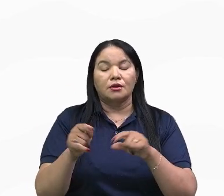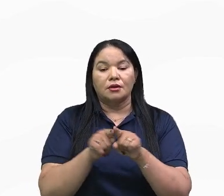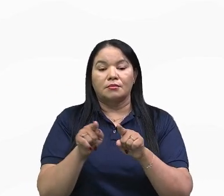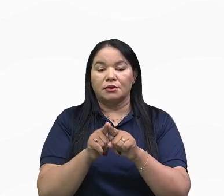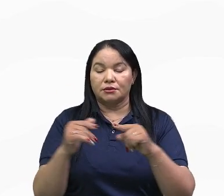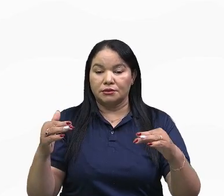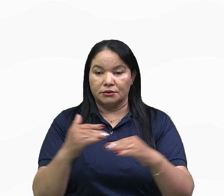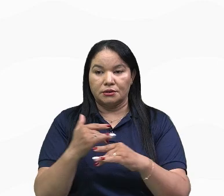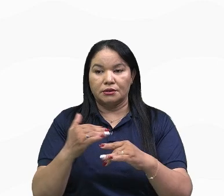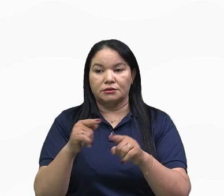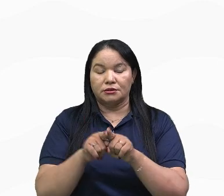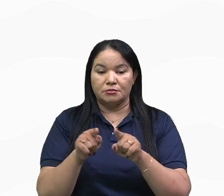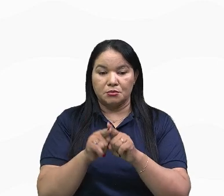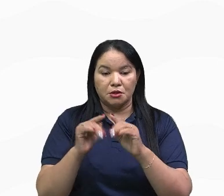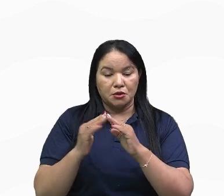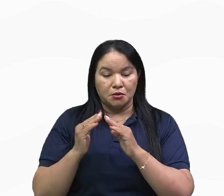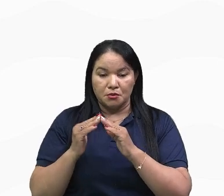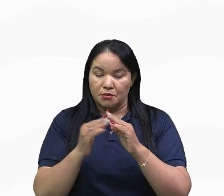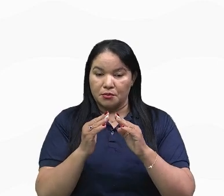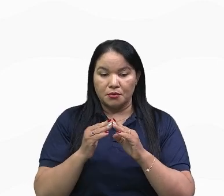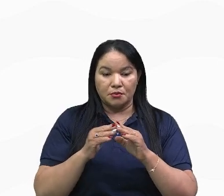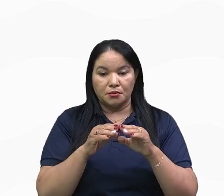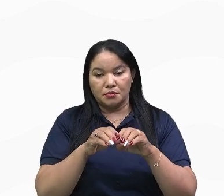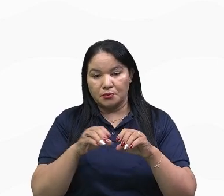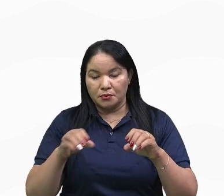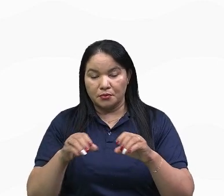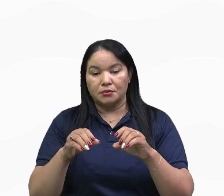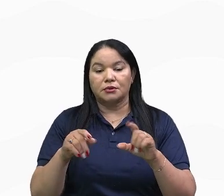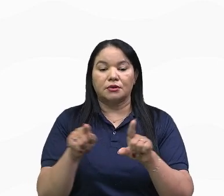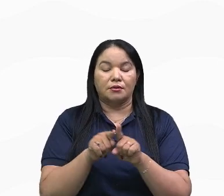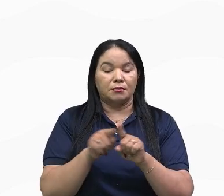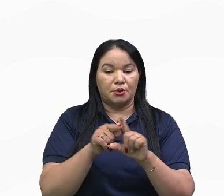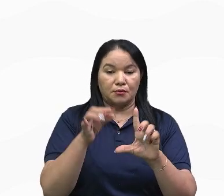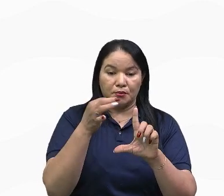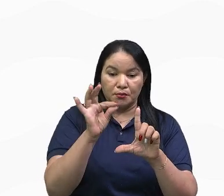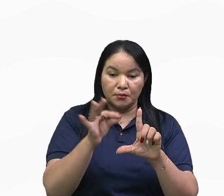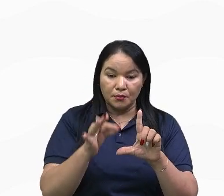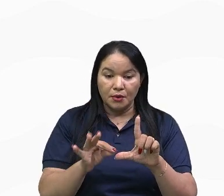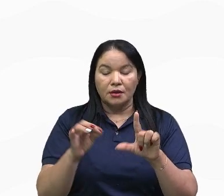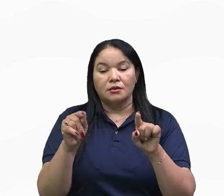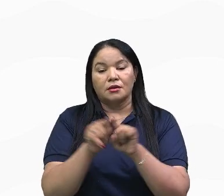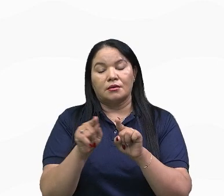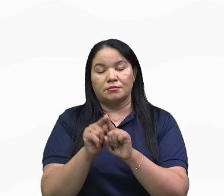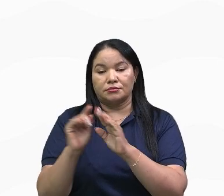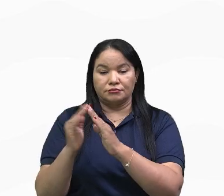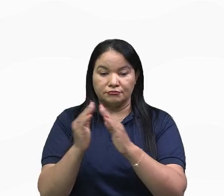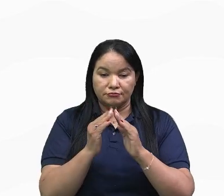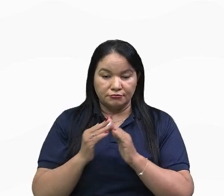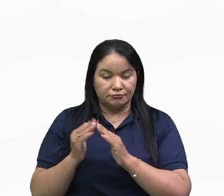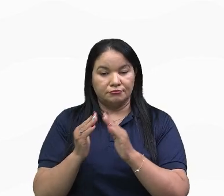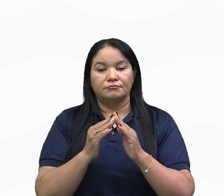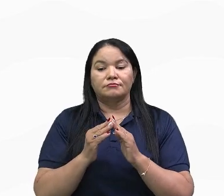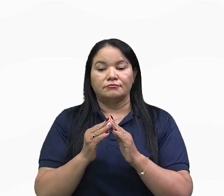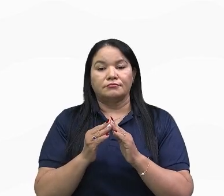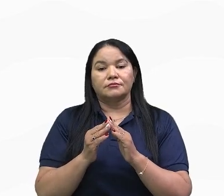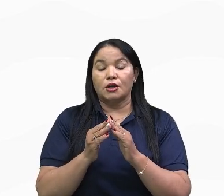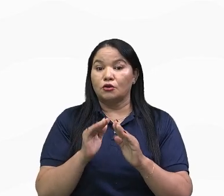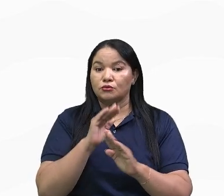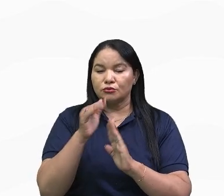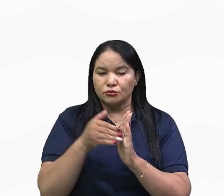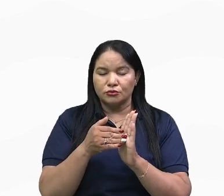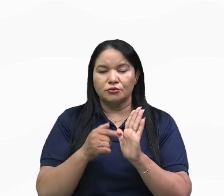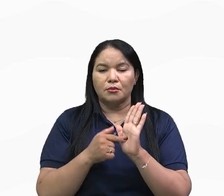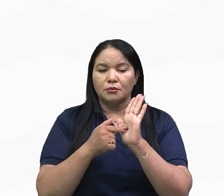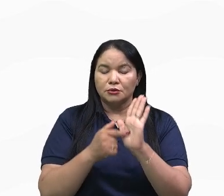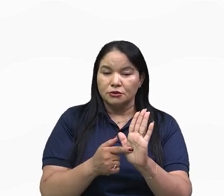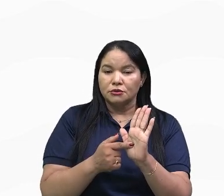afetando o saneamento básico, a logística e a moradia. Então, tudo isso, gente, acaba mostrando para a